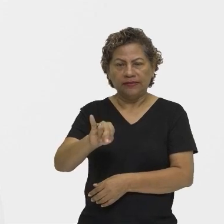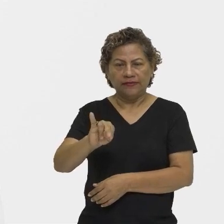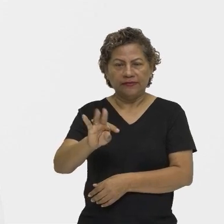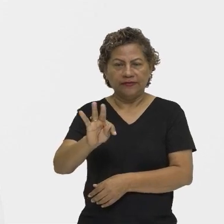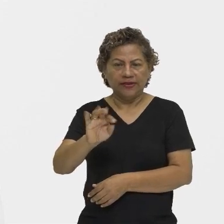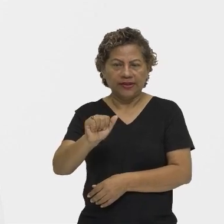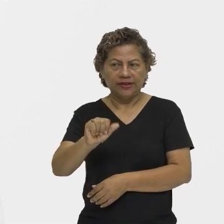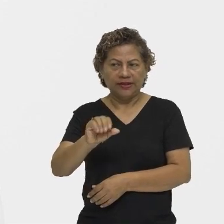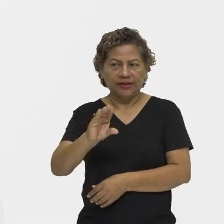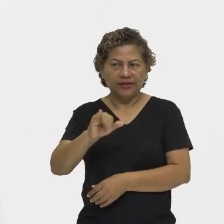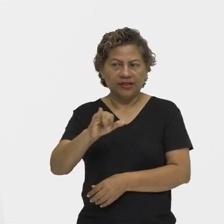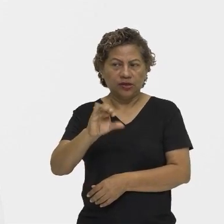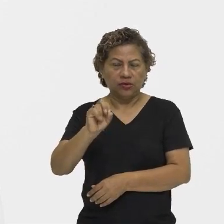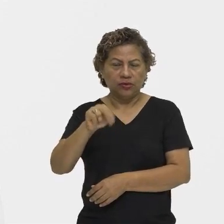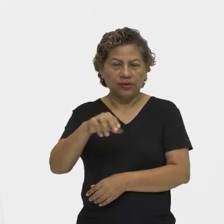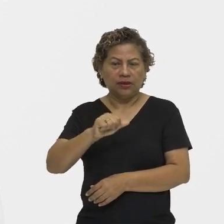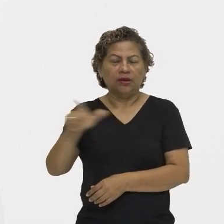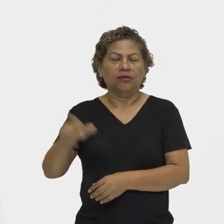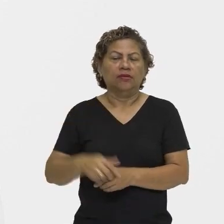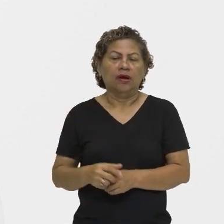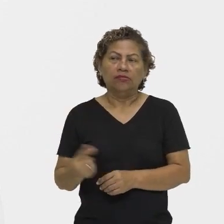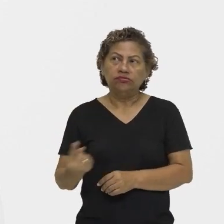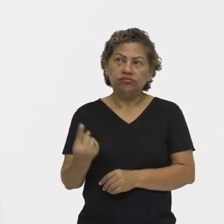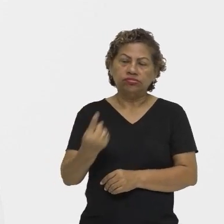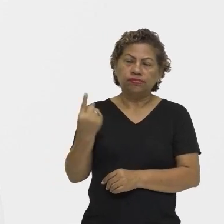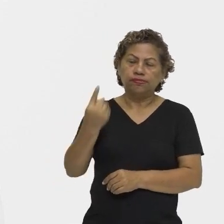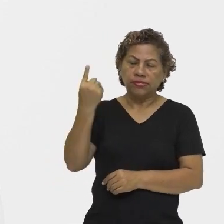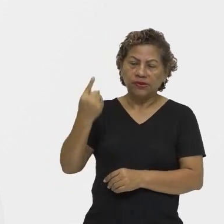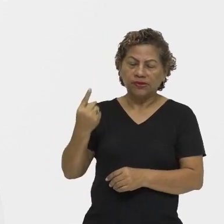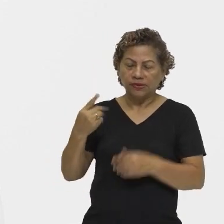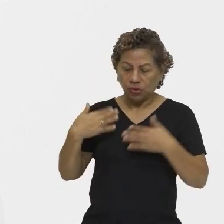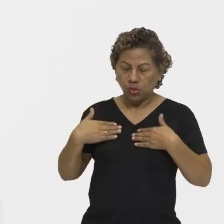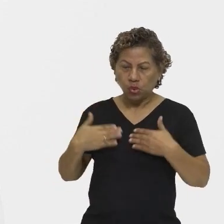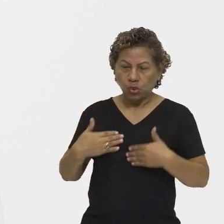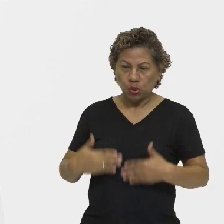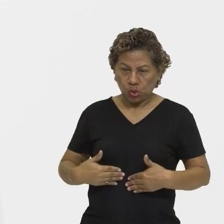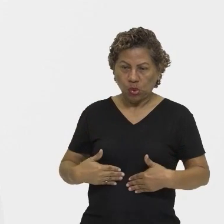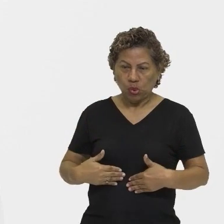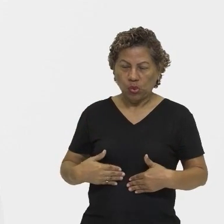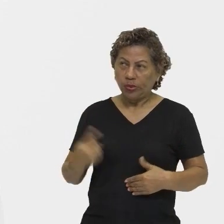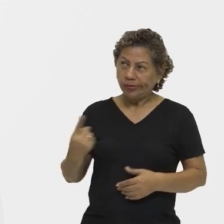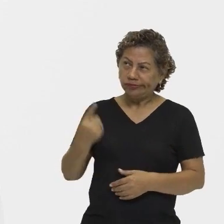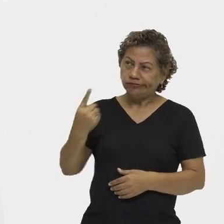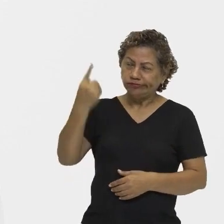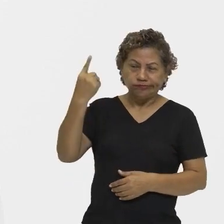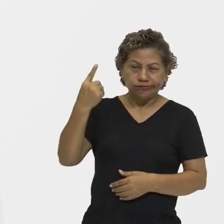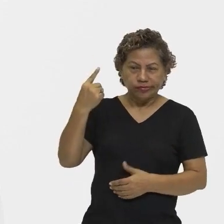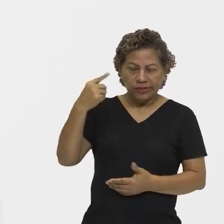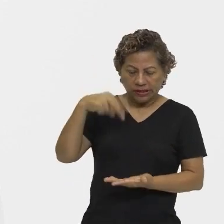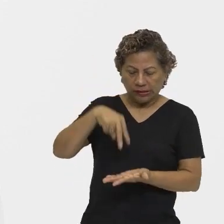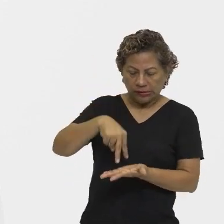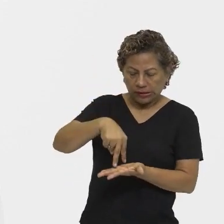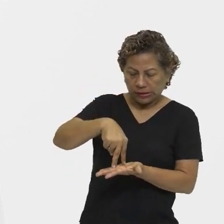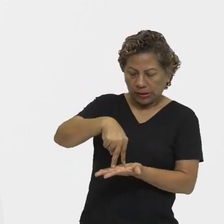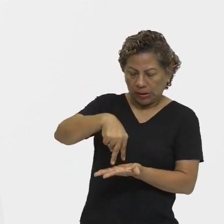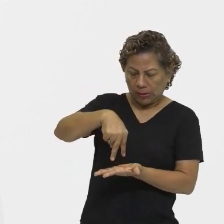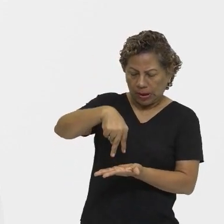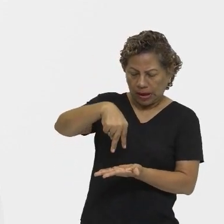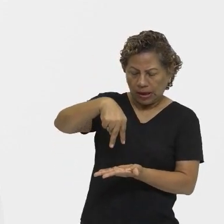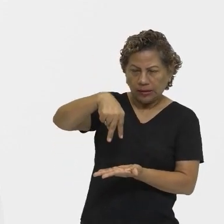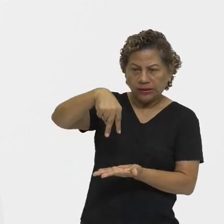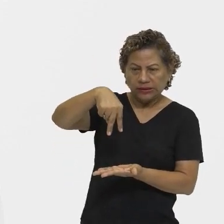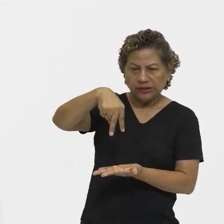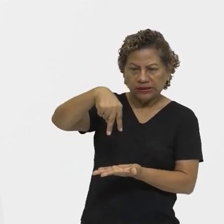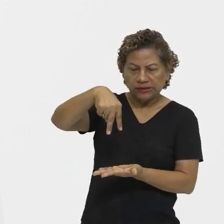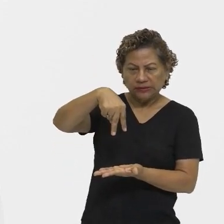é a altura que o corpo está do solo. Falando de uma forma mais prática, de uma forma mais